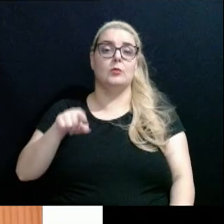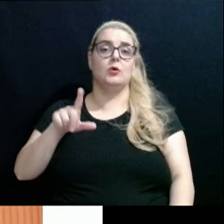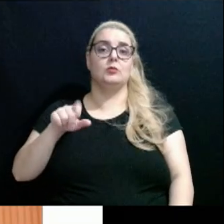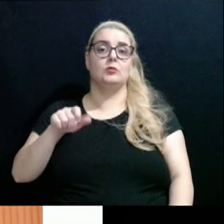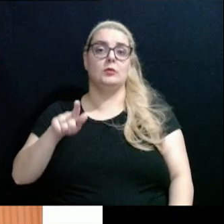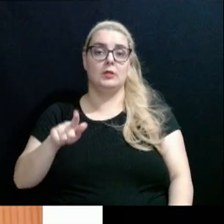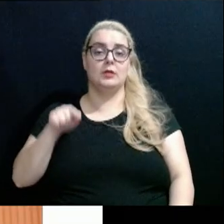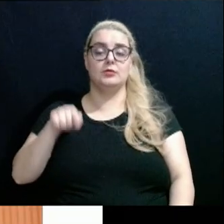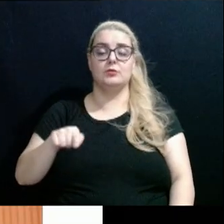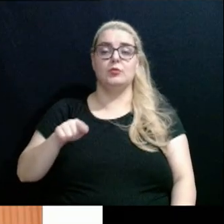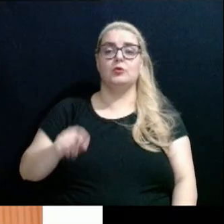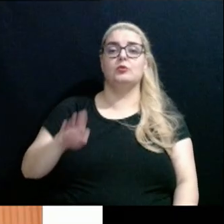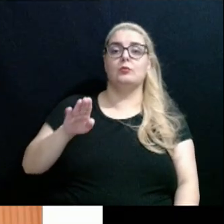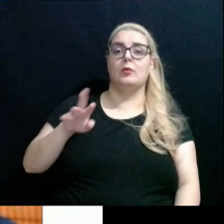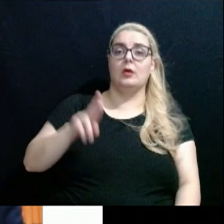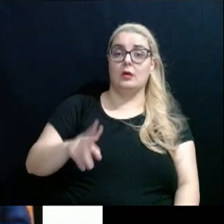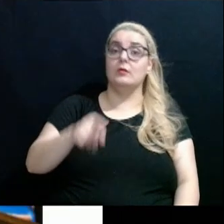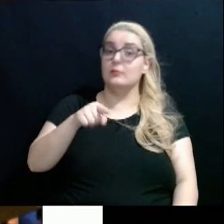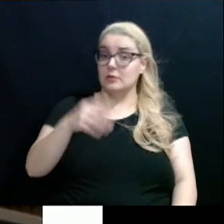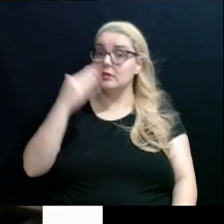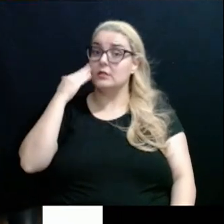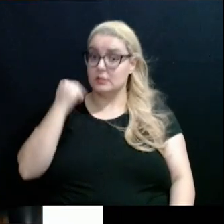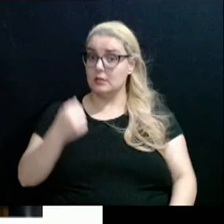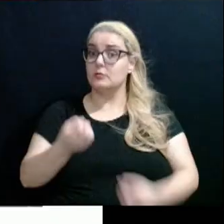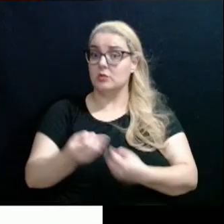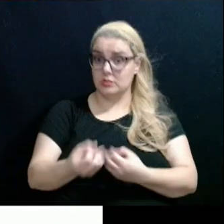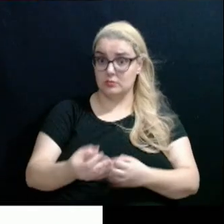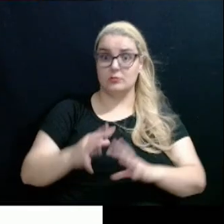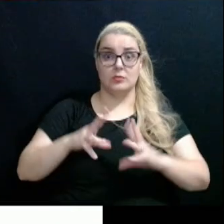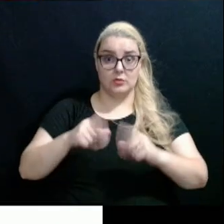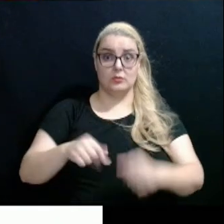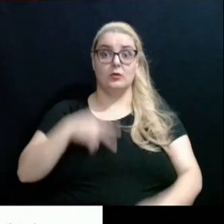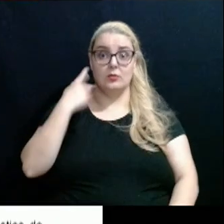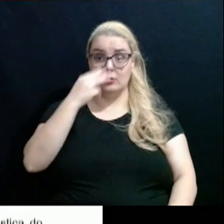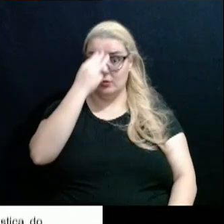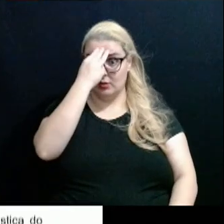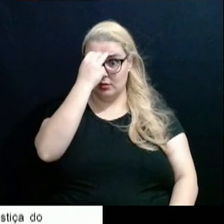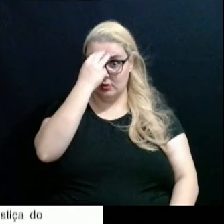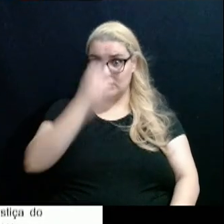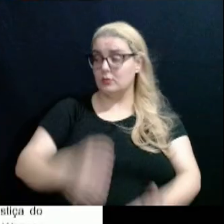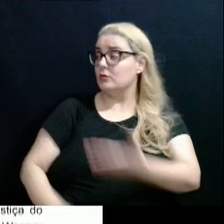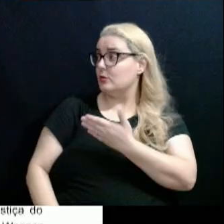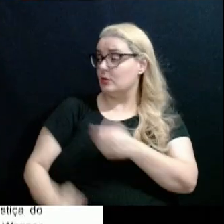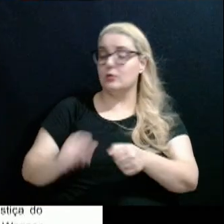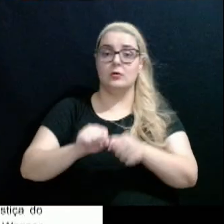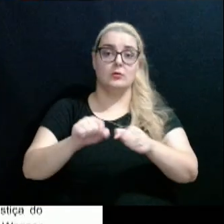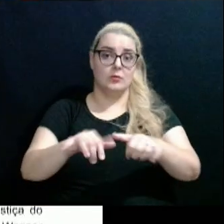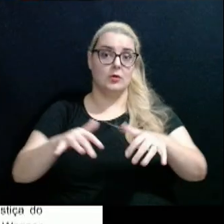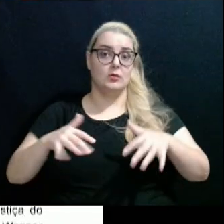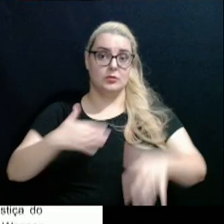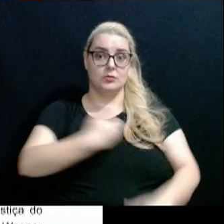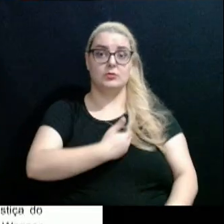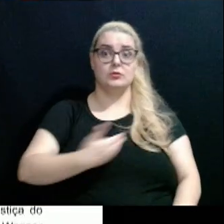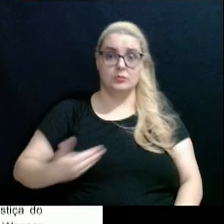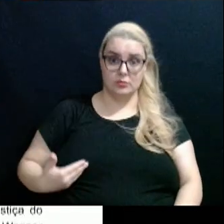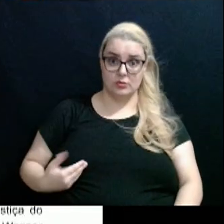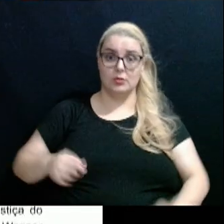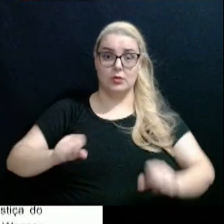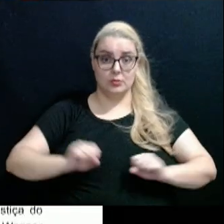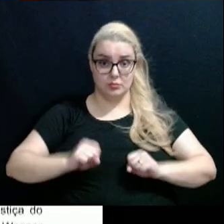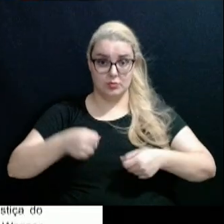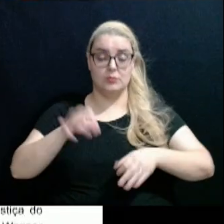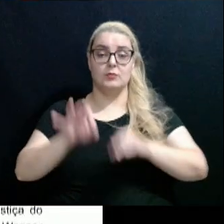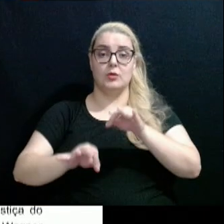campinas.sp.leg.br, você fica muito bem informado. E olha só, o vereador Wagner Romão realiza uma audiência pública em defesa da Justiça